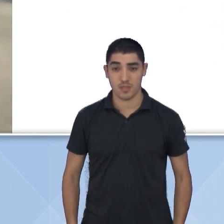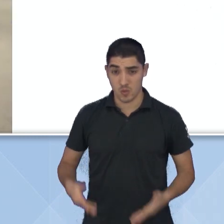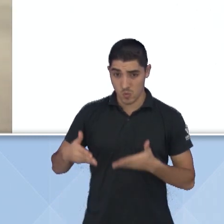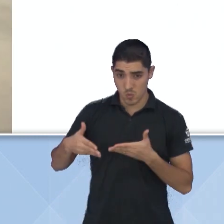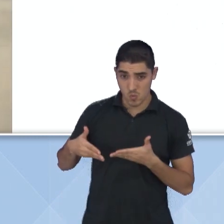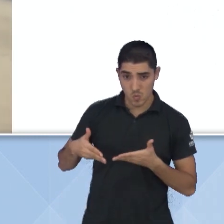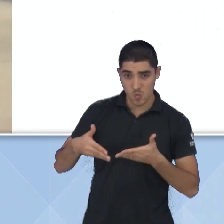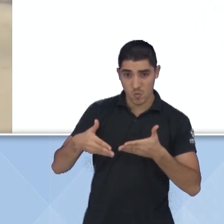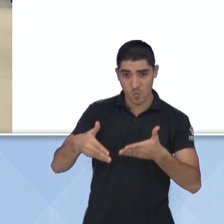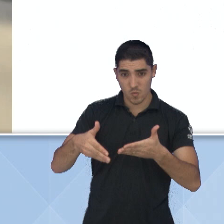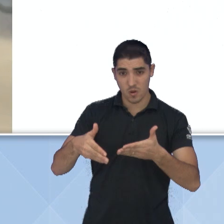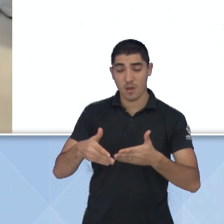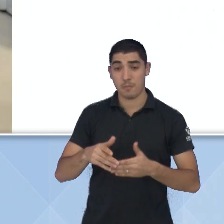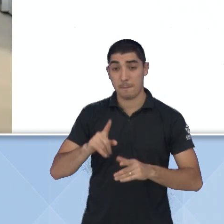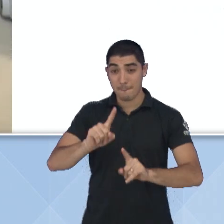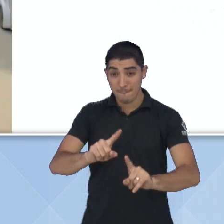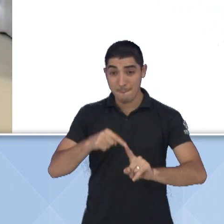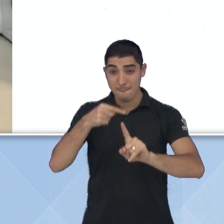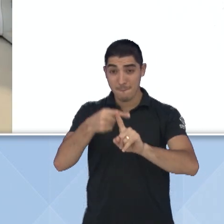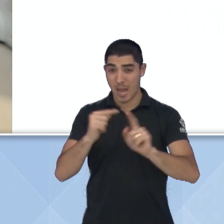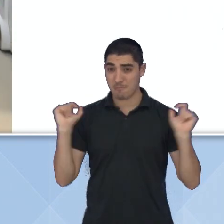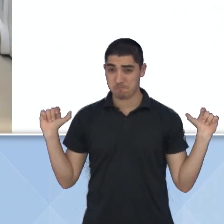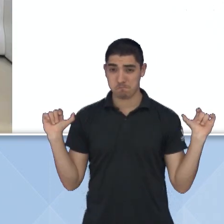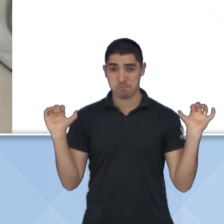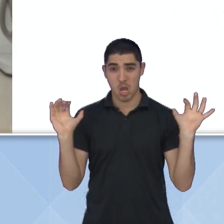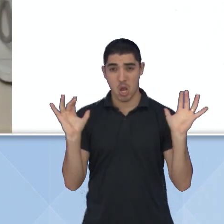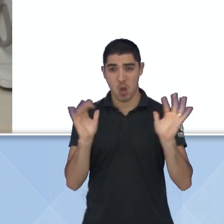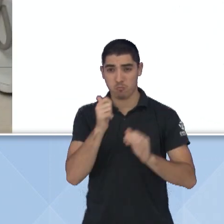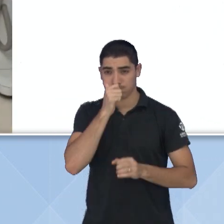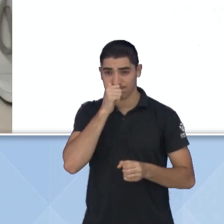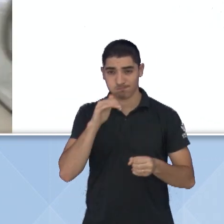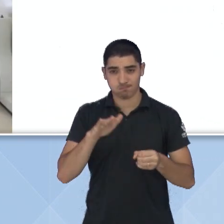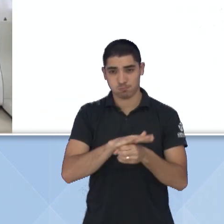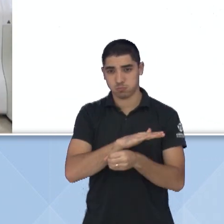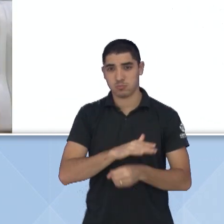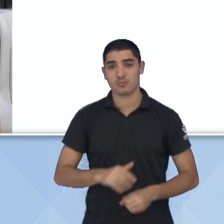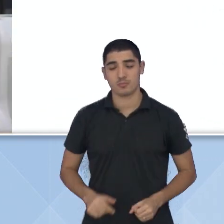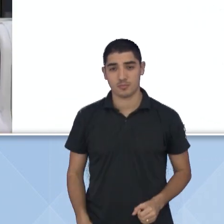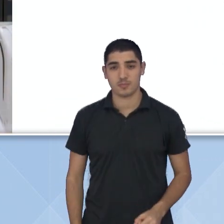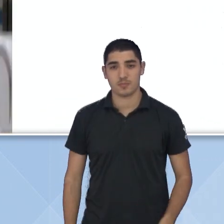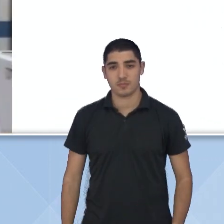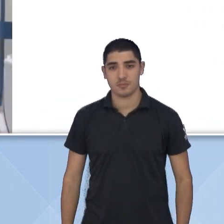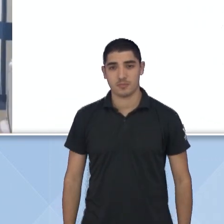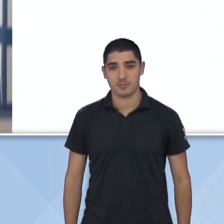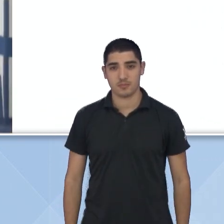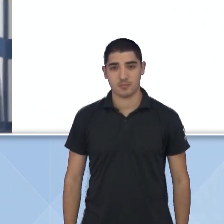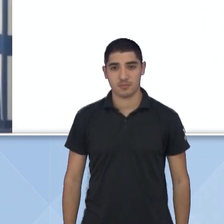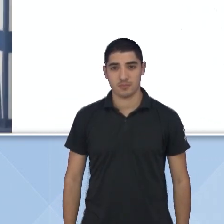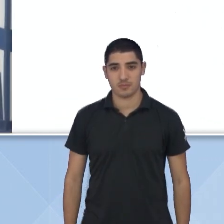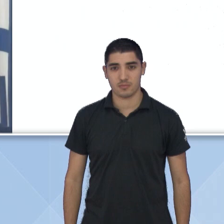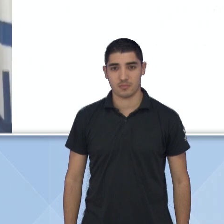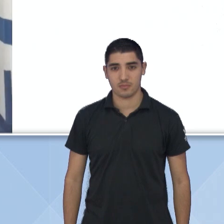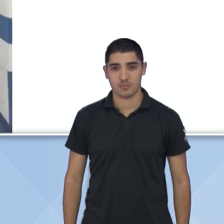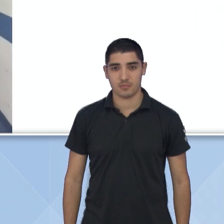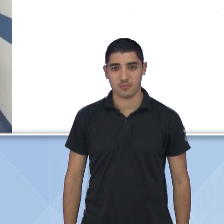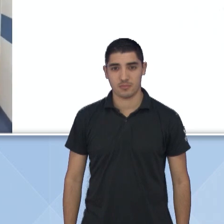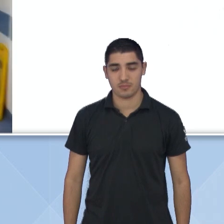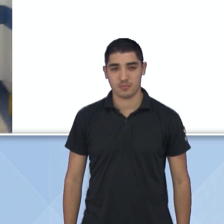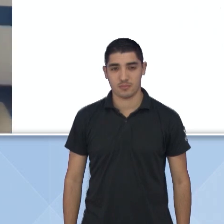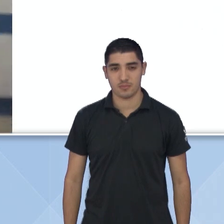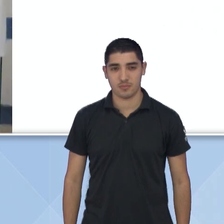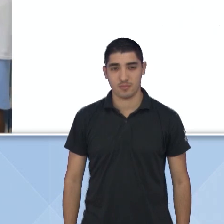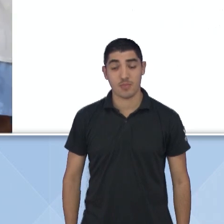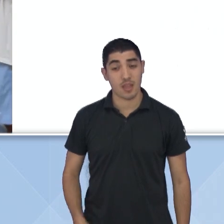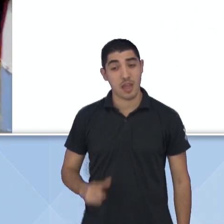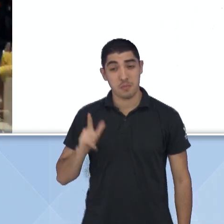Não conseguimos entrar mais, que fomos impedidos de entrar lá para... Embora sendo vereadores, né?